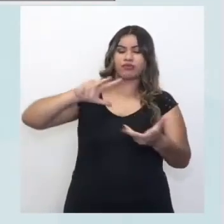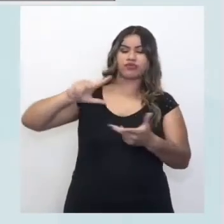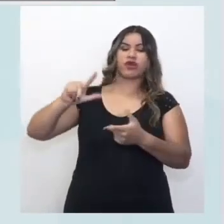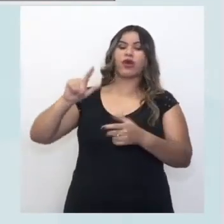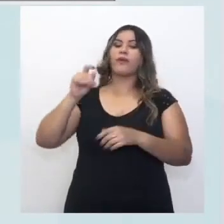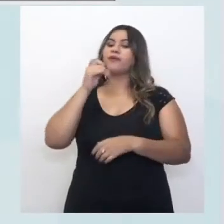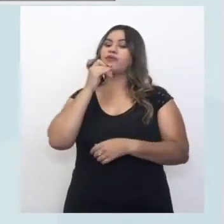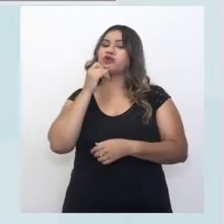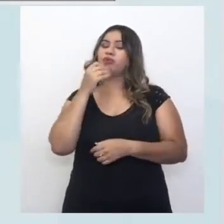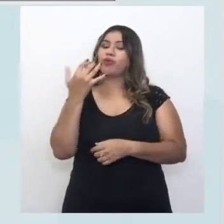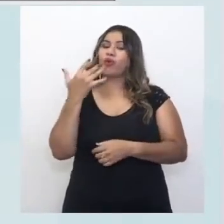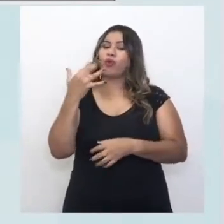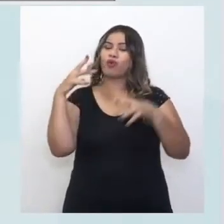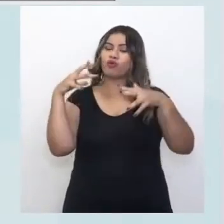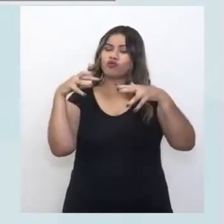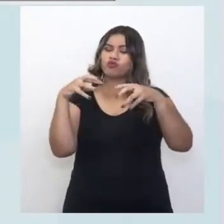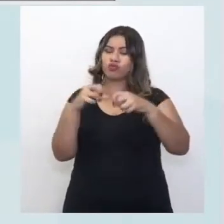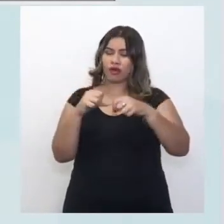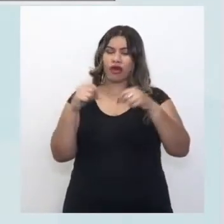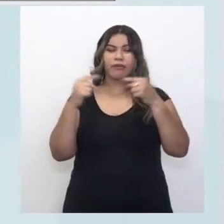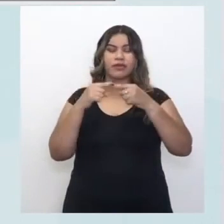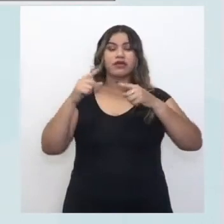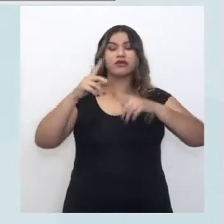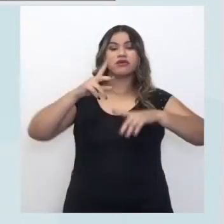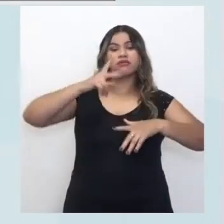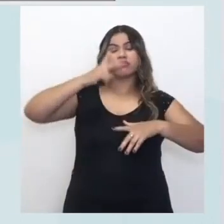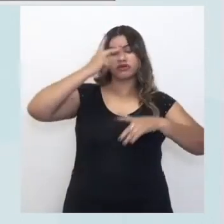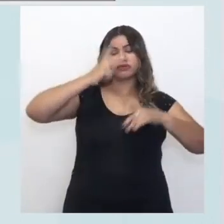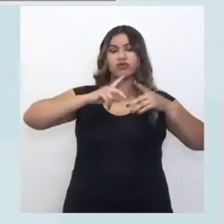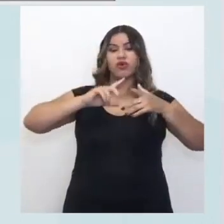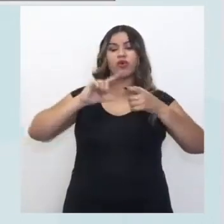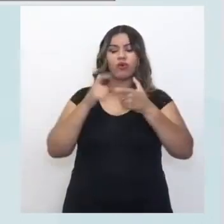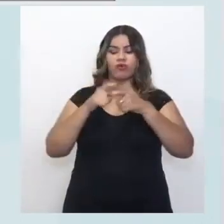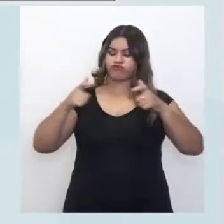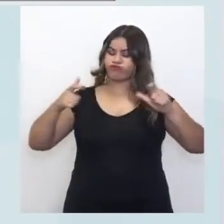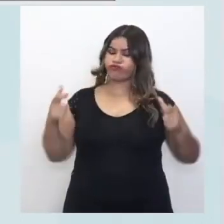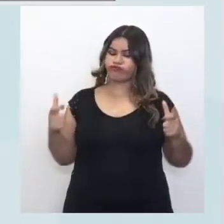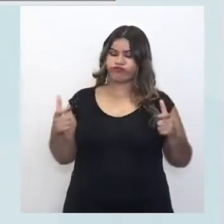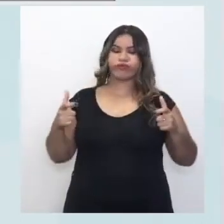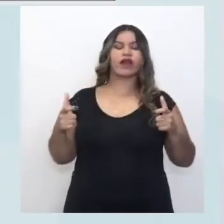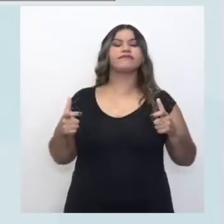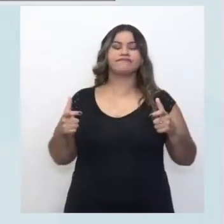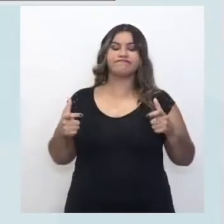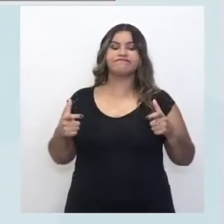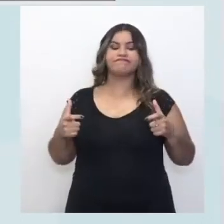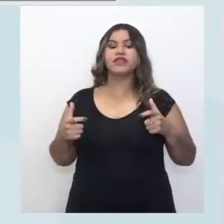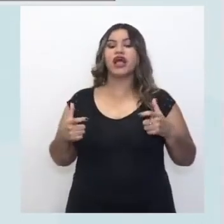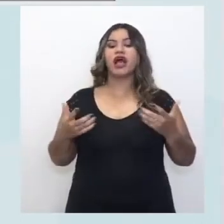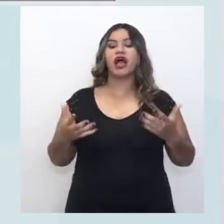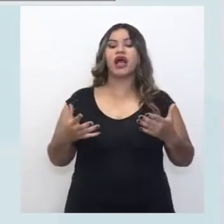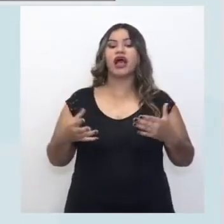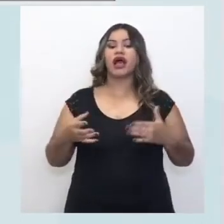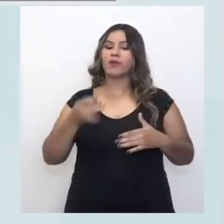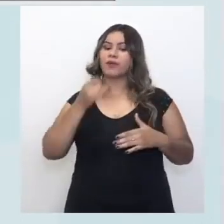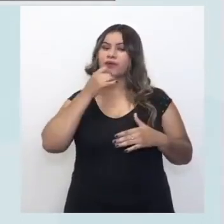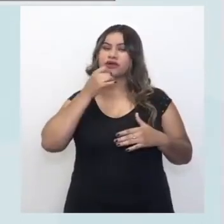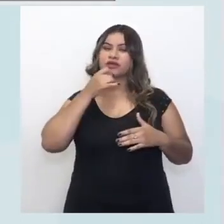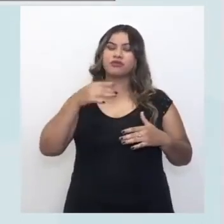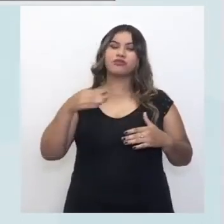crescimento maior em relação aos países que têm uma identificação mais clara, né? Então, logicamente, está em destaque aí a